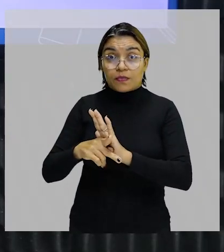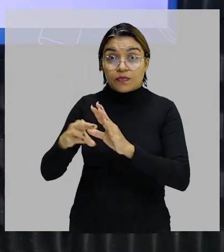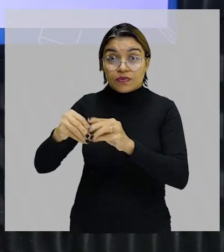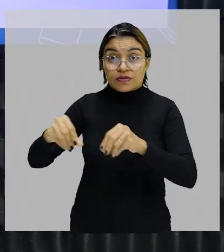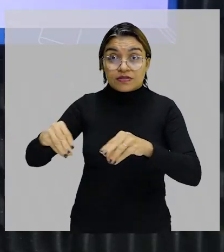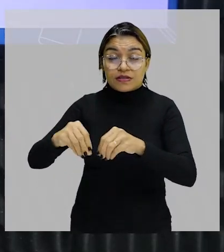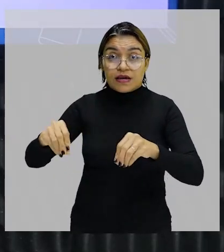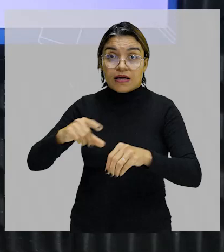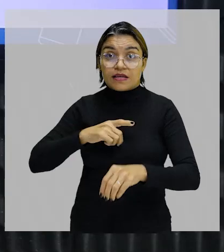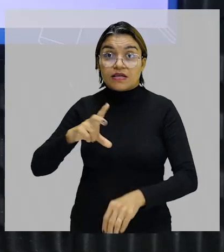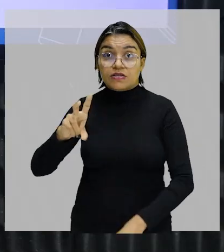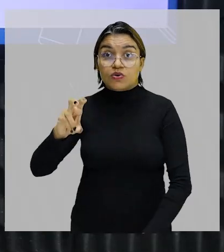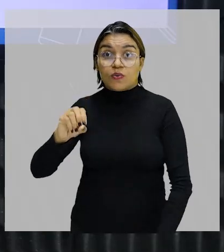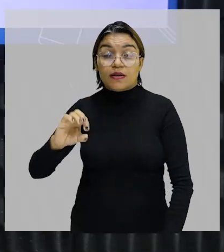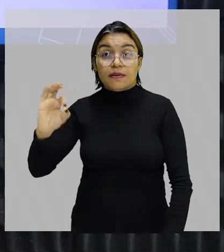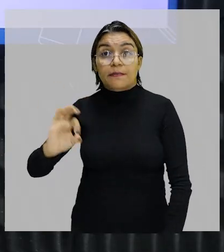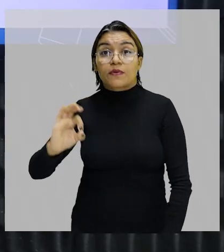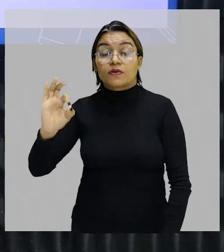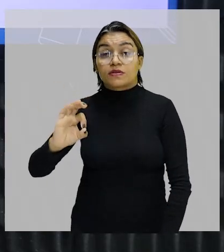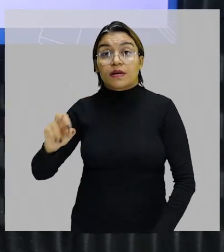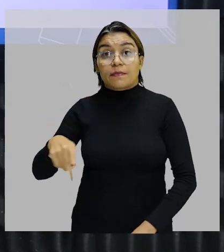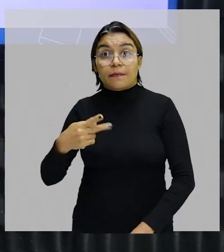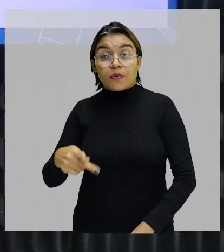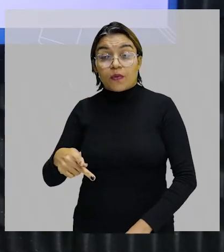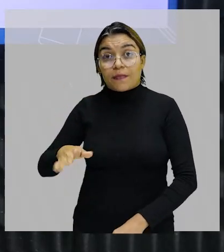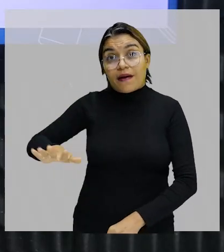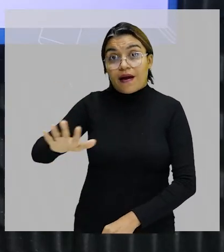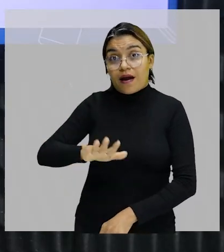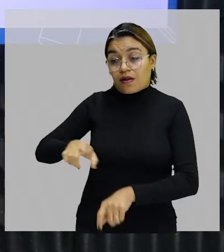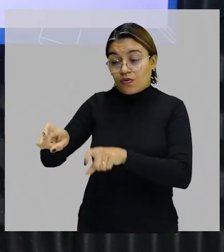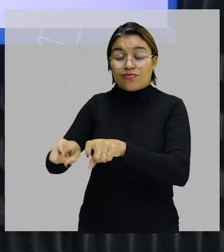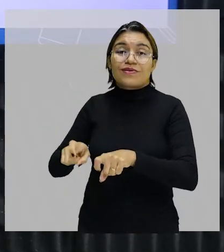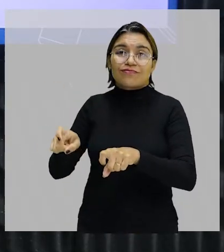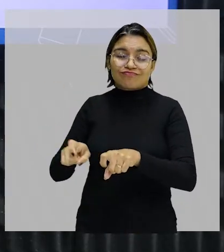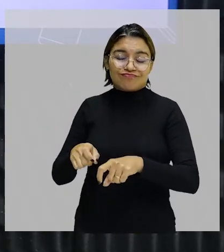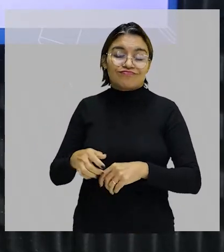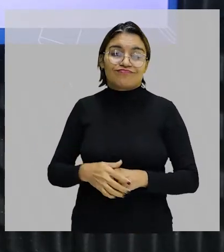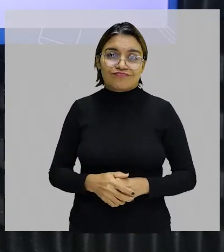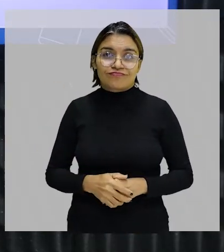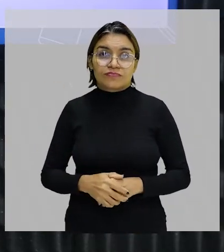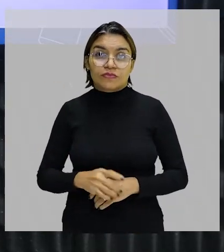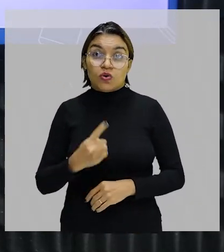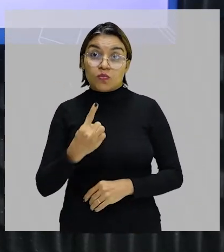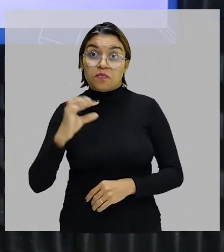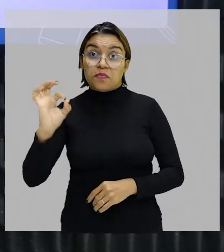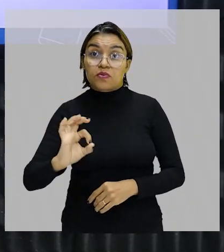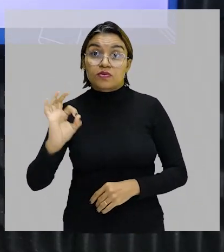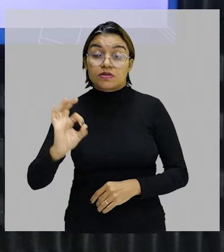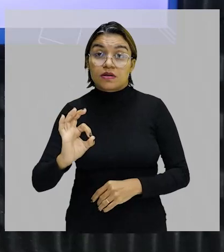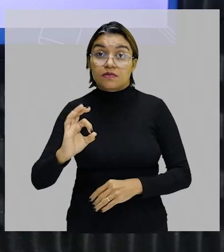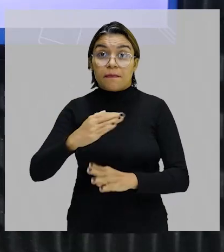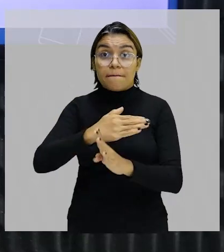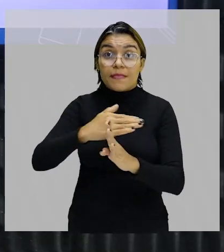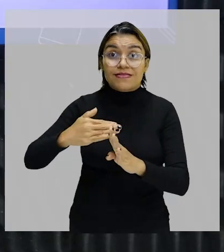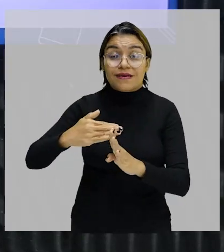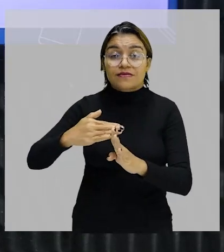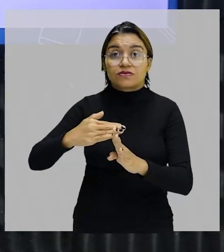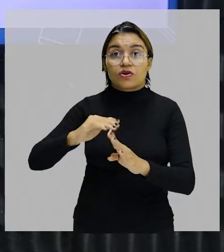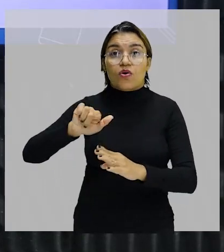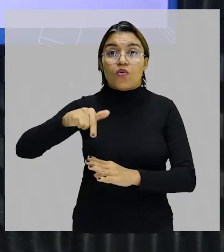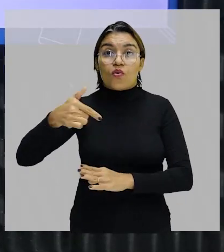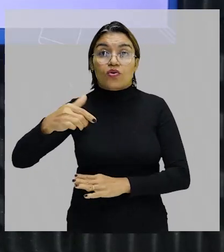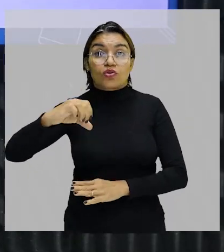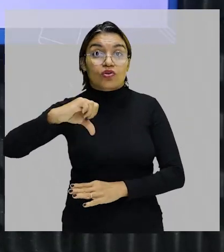quase 50% da nossa área rural. Quer dizer, 1% fica com a metade e os